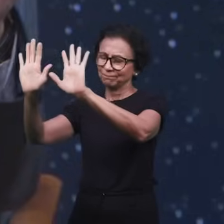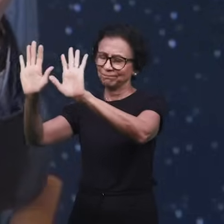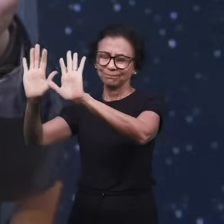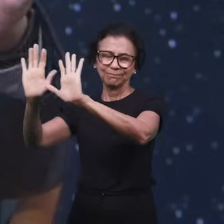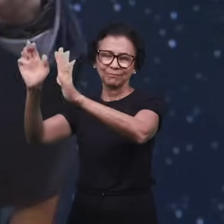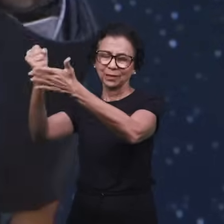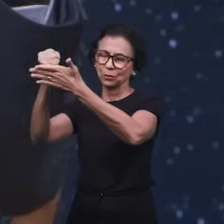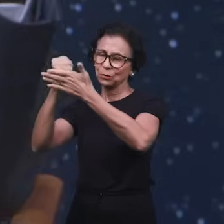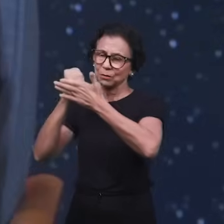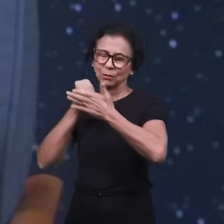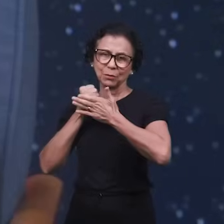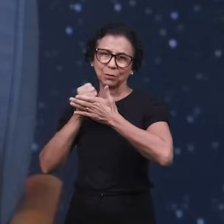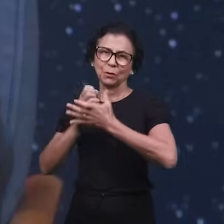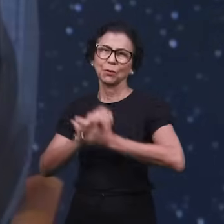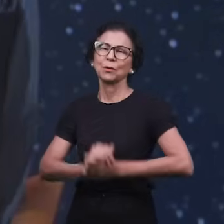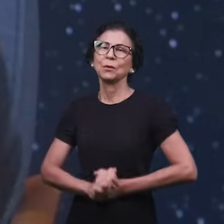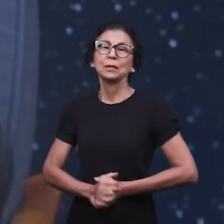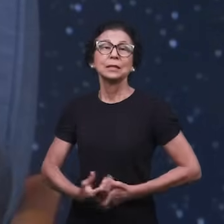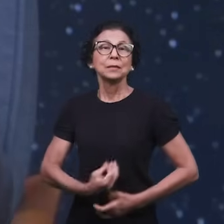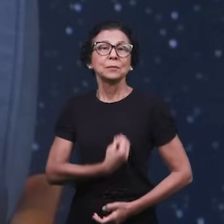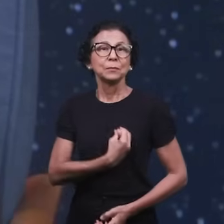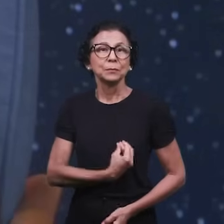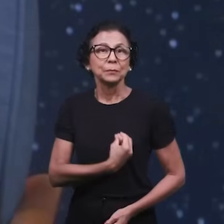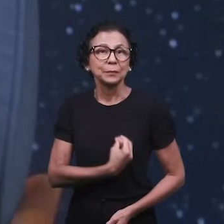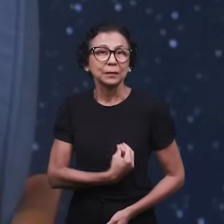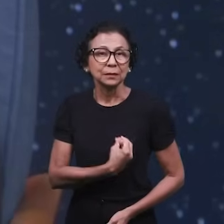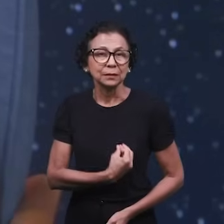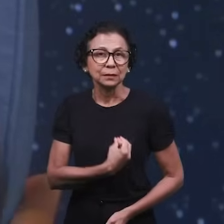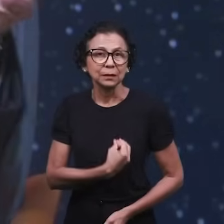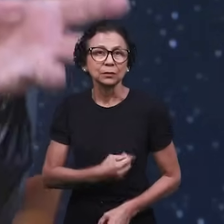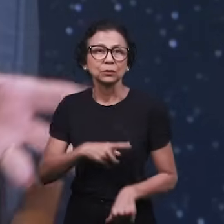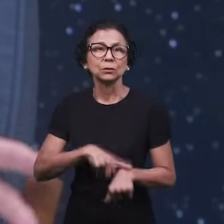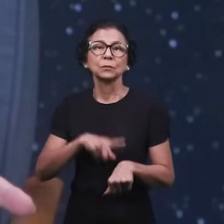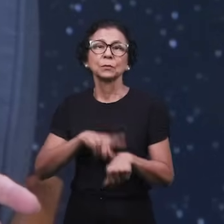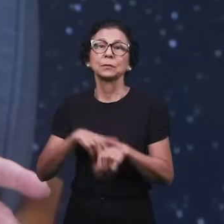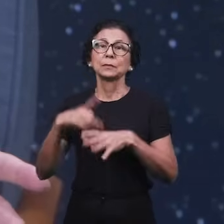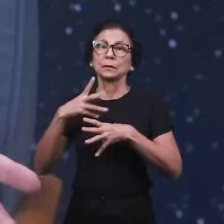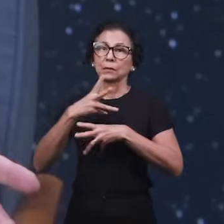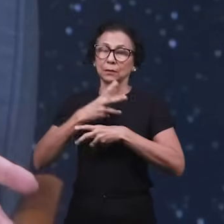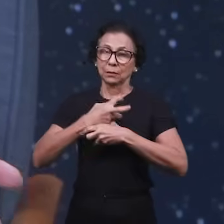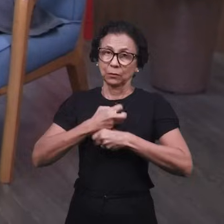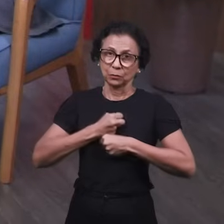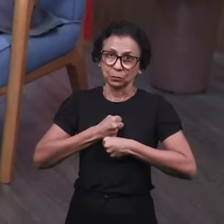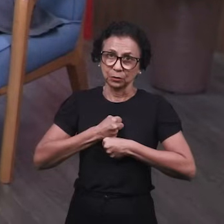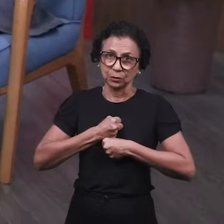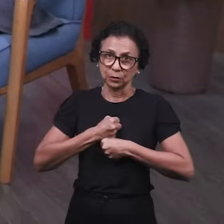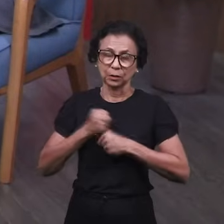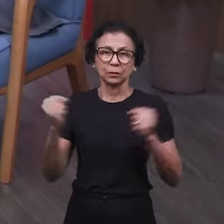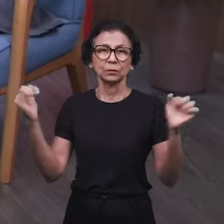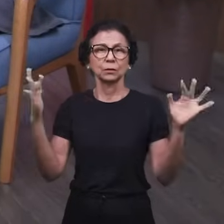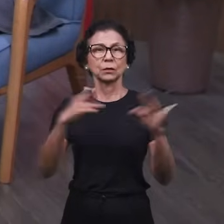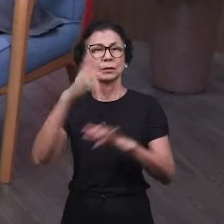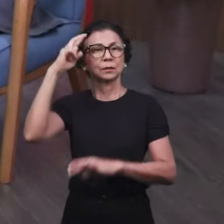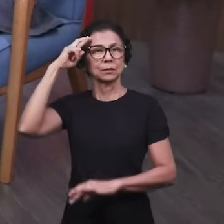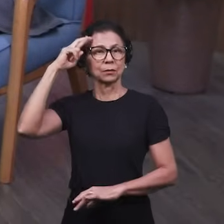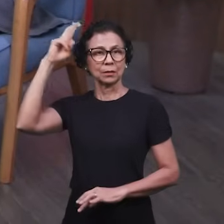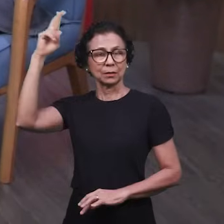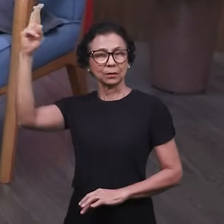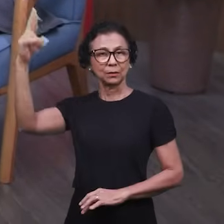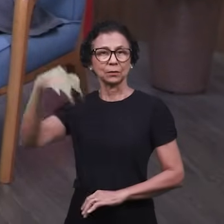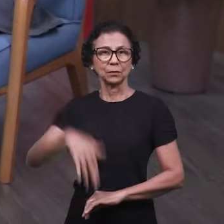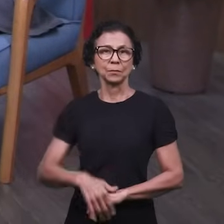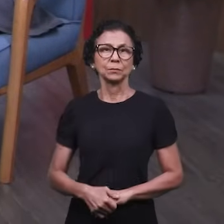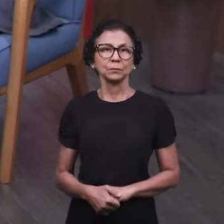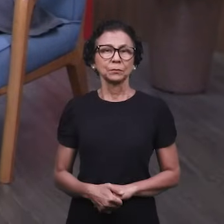A Bíblia diz que é o socorro bem presente no tempo da angústia. Glória a Deus. Glórias ao Senhor. O socorro vem dele.